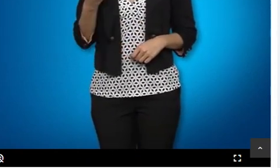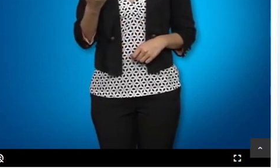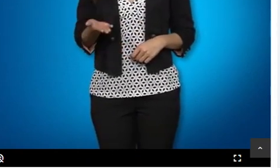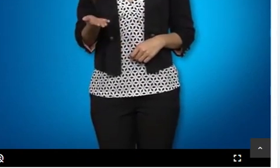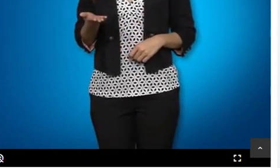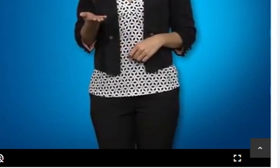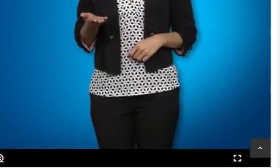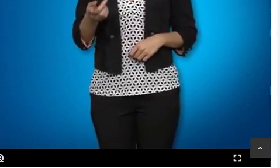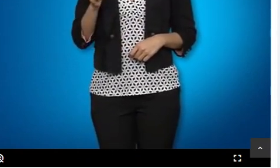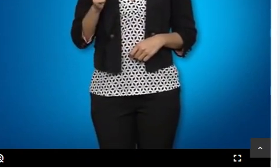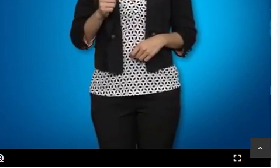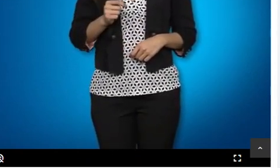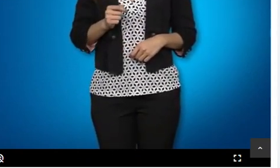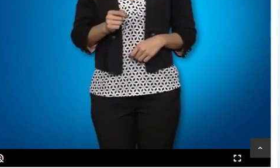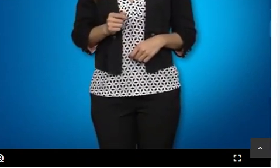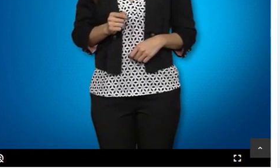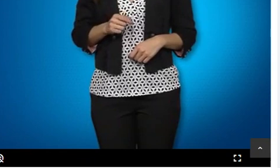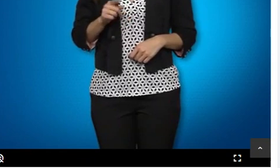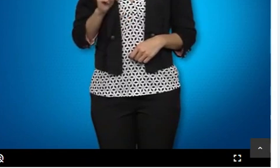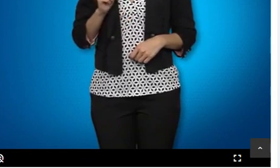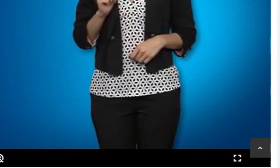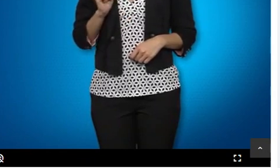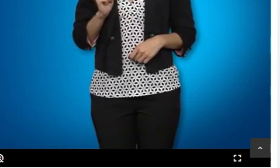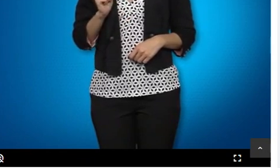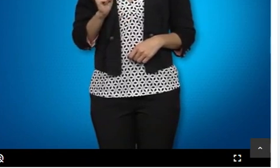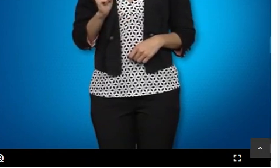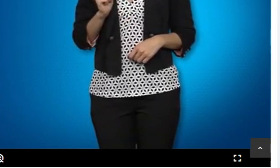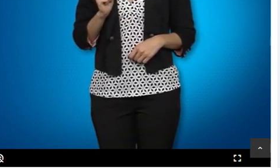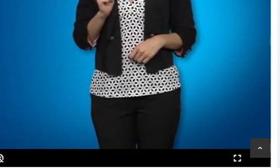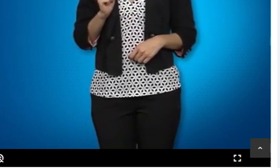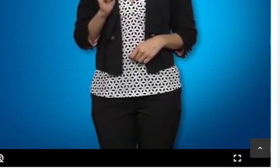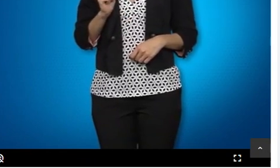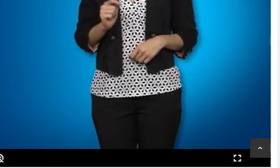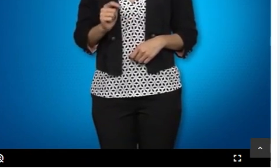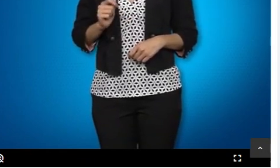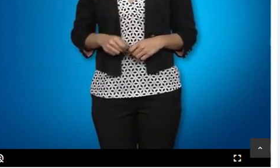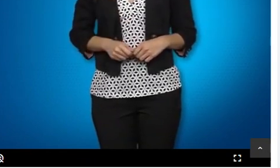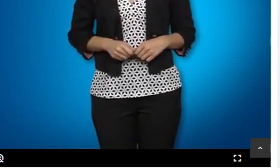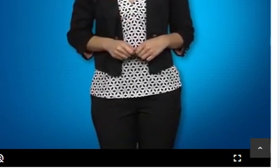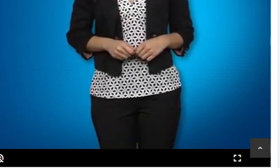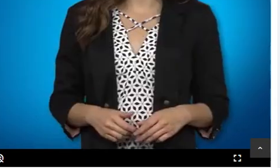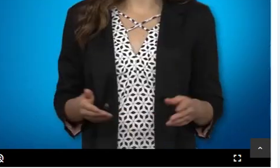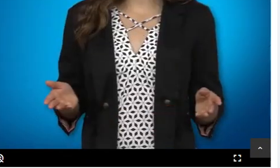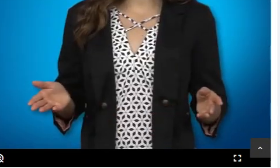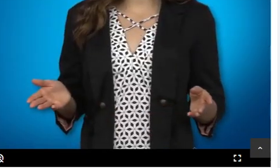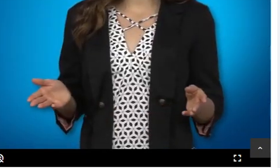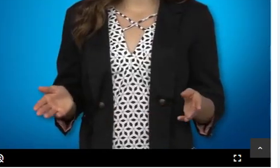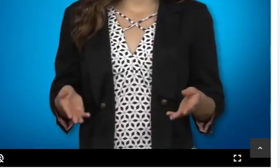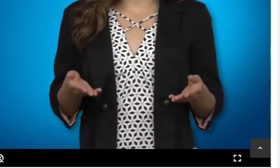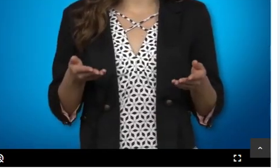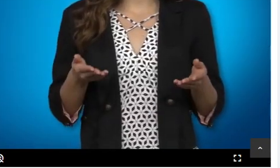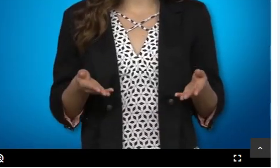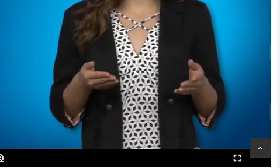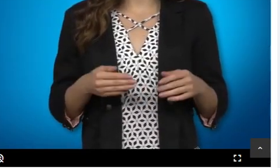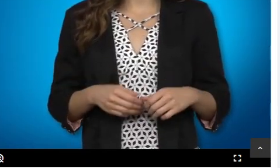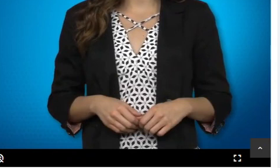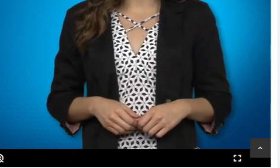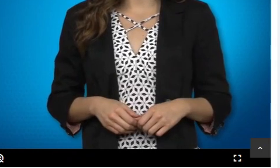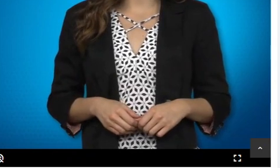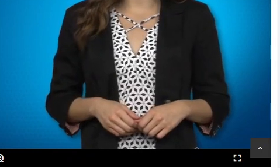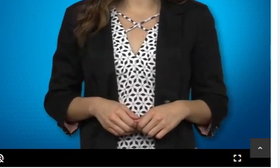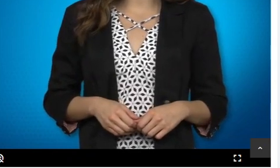civil é o frete, que pode impactar em até 30% a mais no valor final dos produtos. Portanto, na hora de